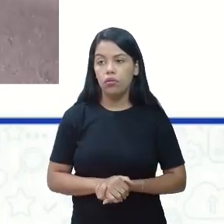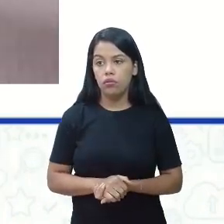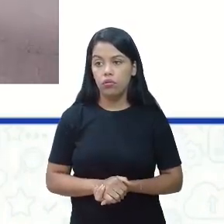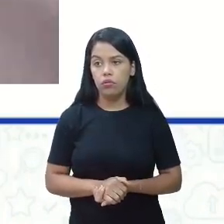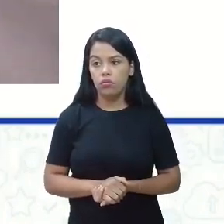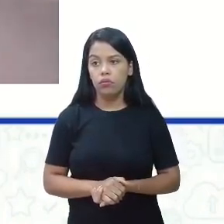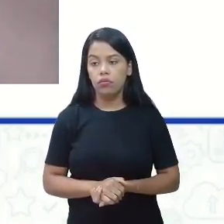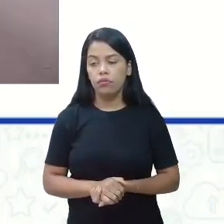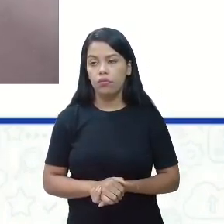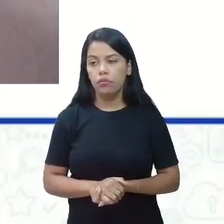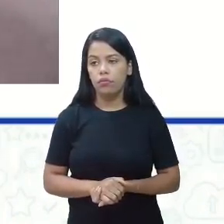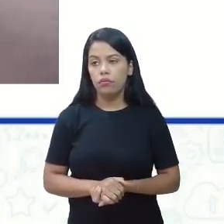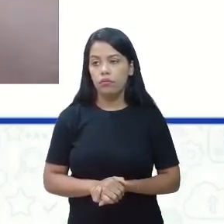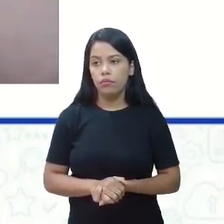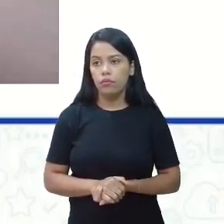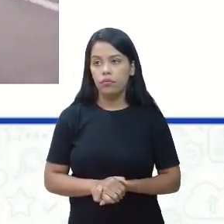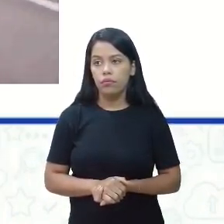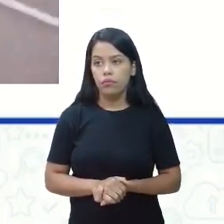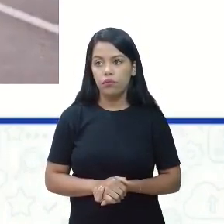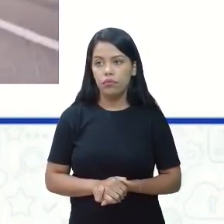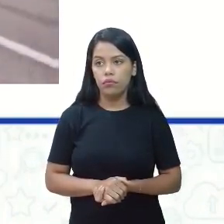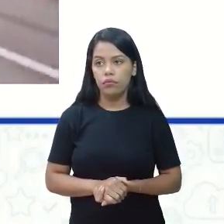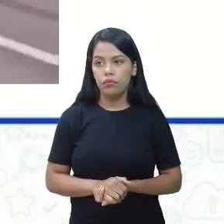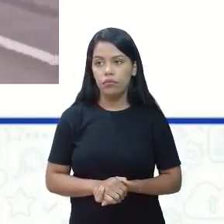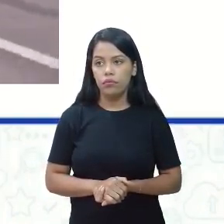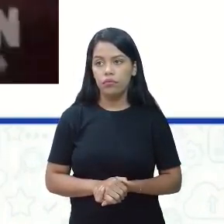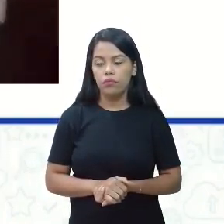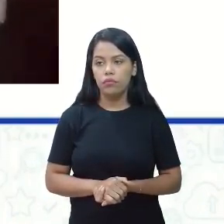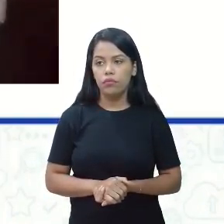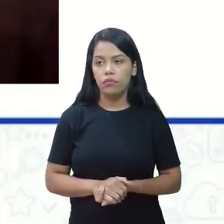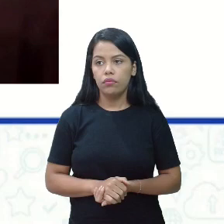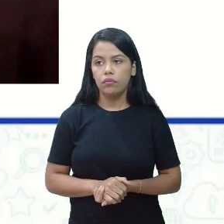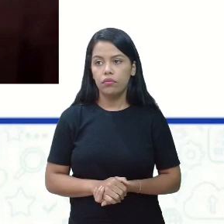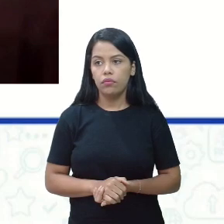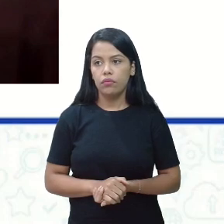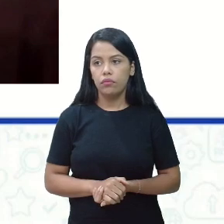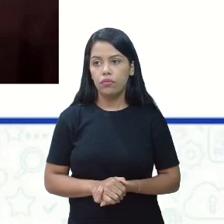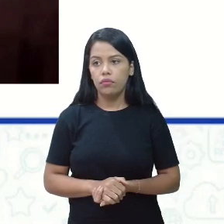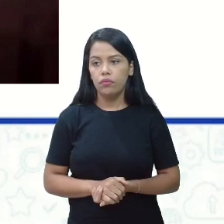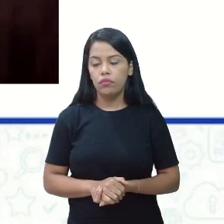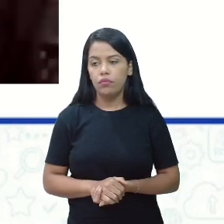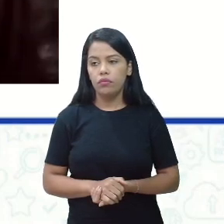São Paulo, a todo o povo Guarani eu saldo.